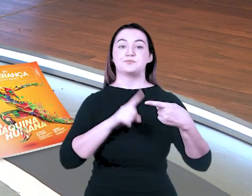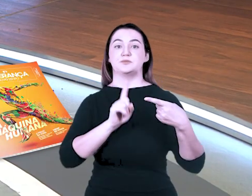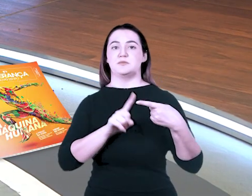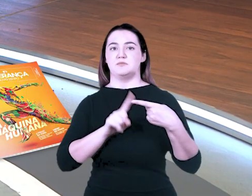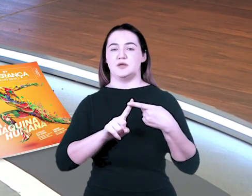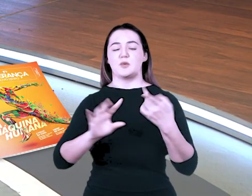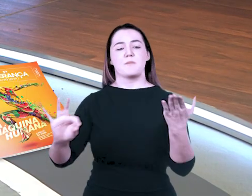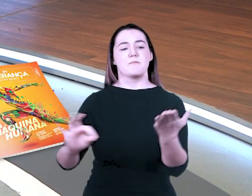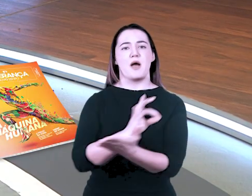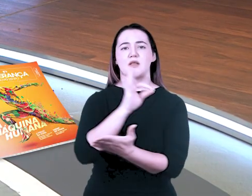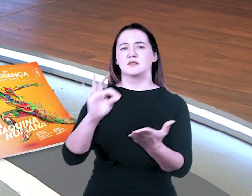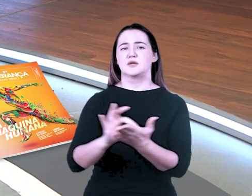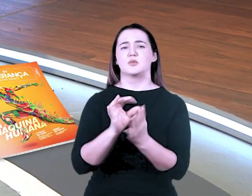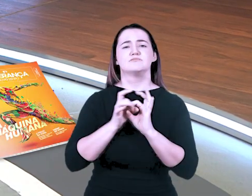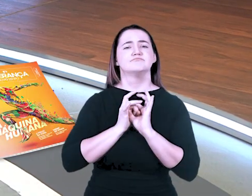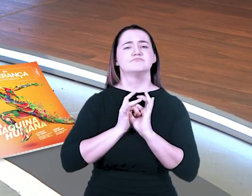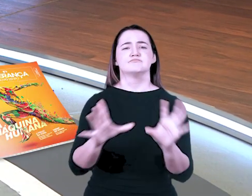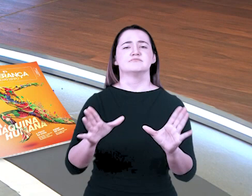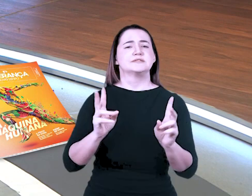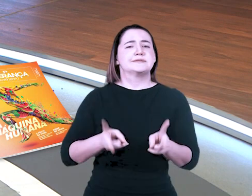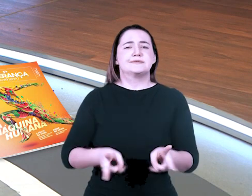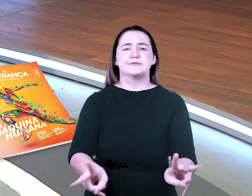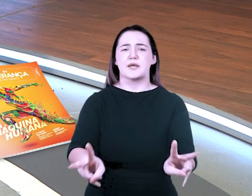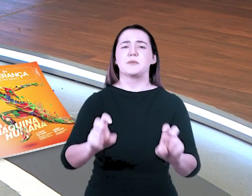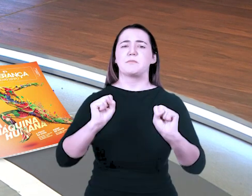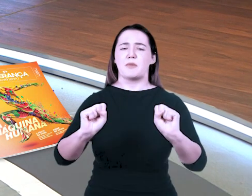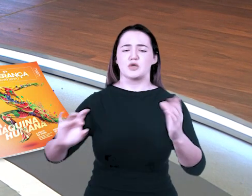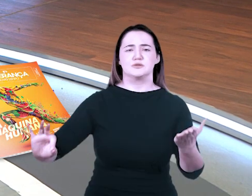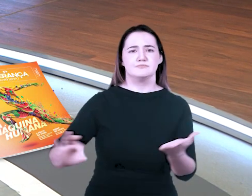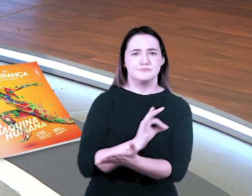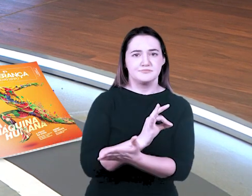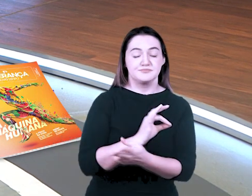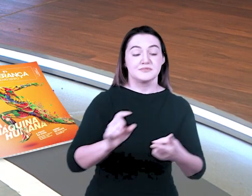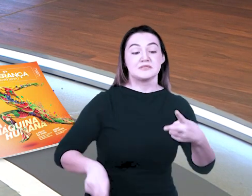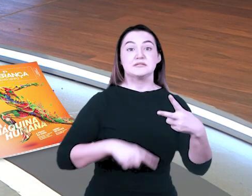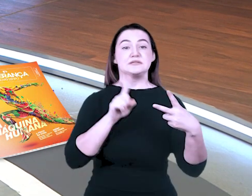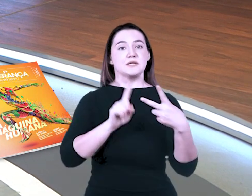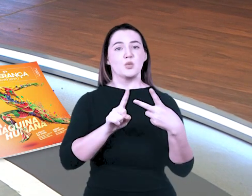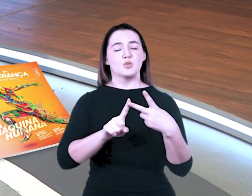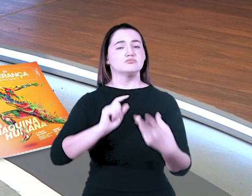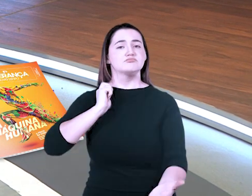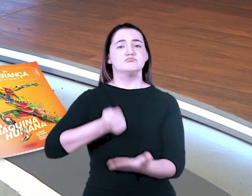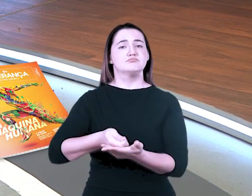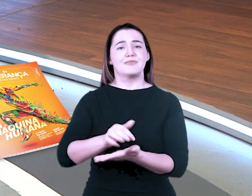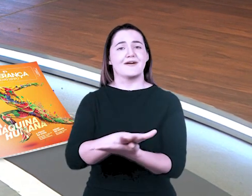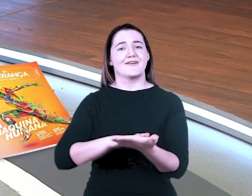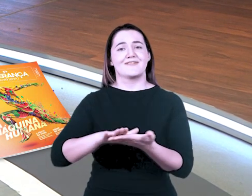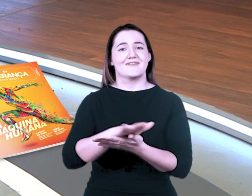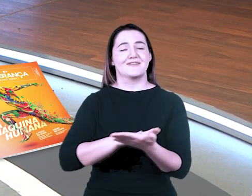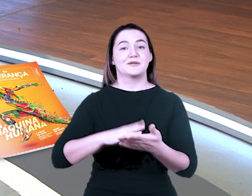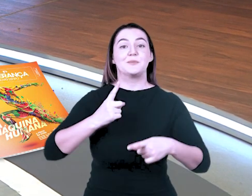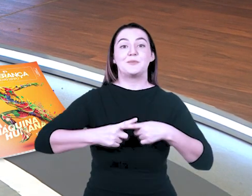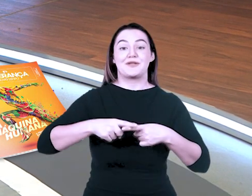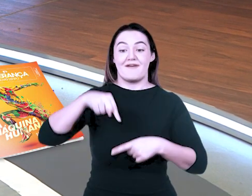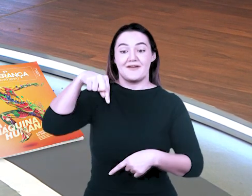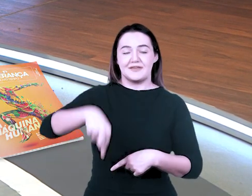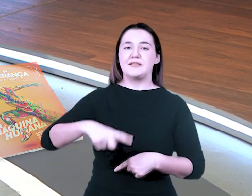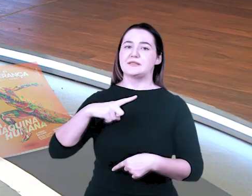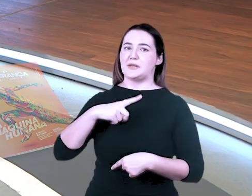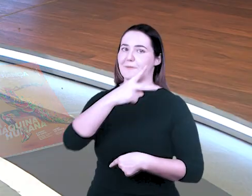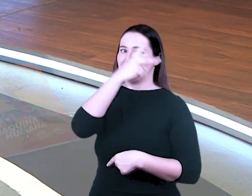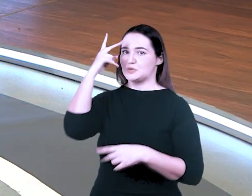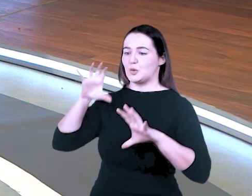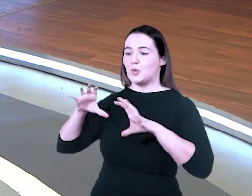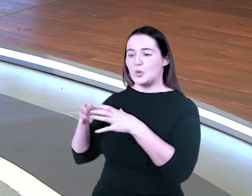as matrículas estão sempre abertas. E a segunda característica é que você não paga mensalidade, porque aqui nós temos o